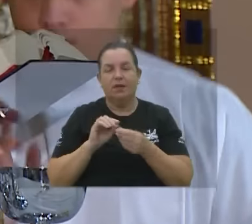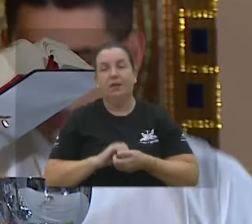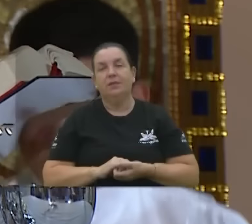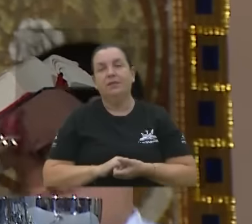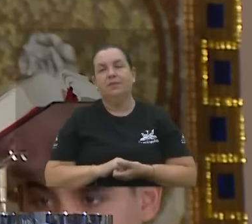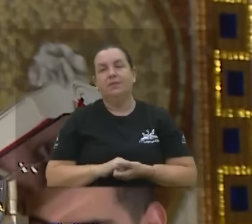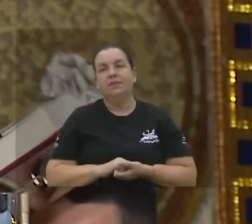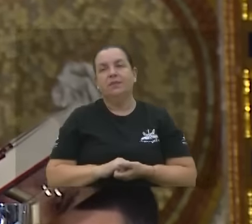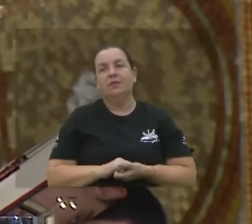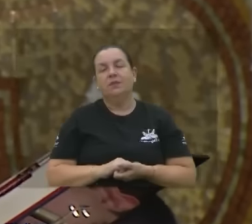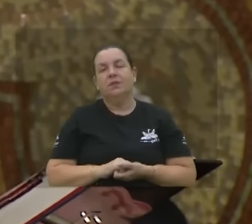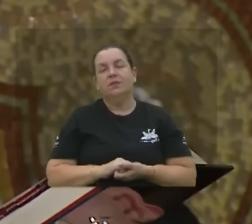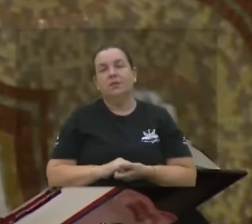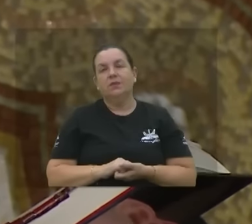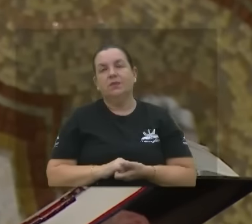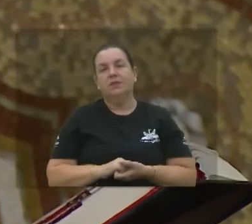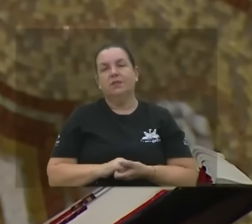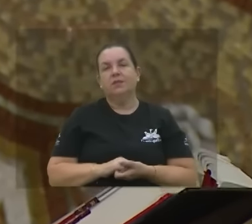mim.